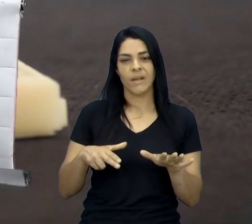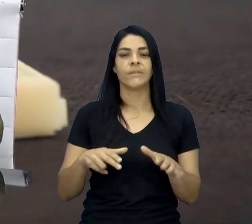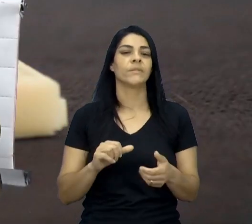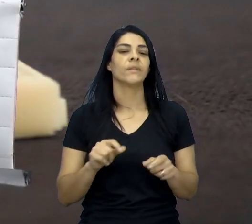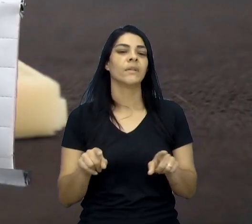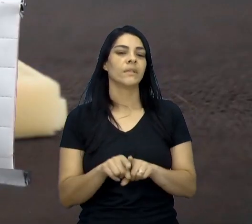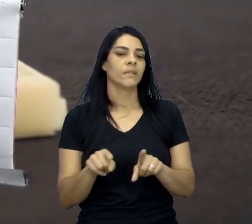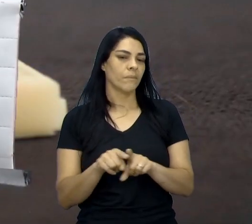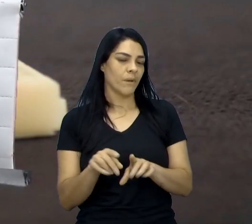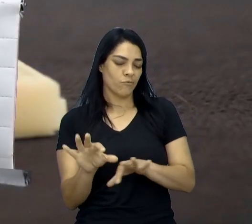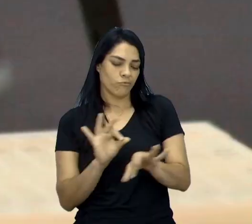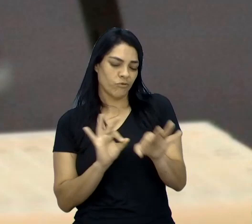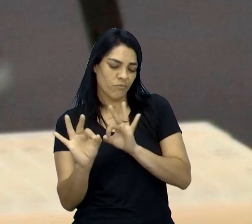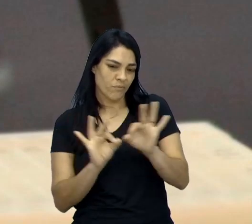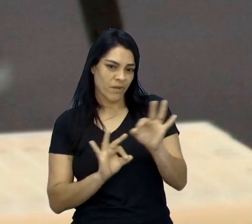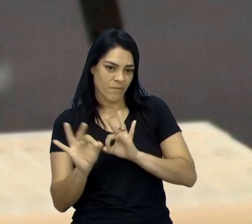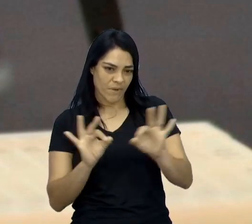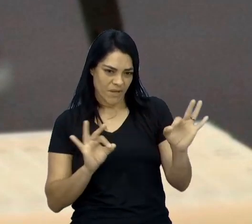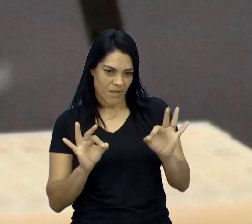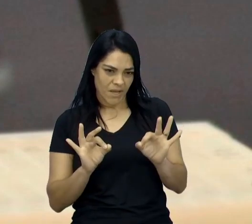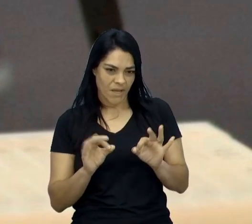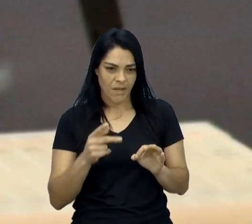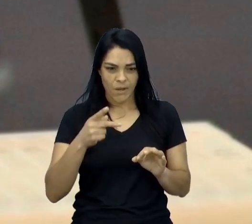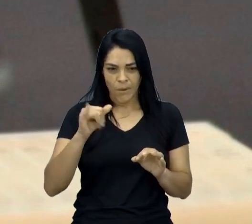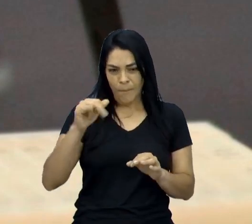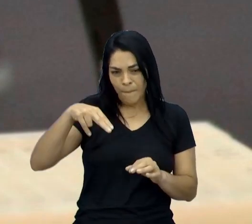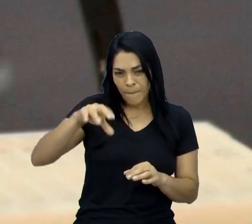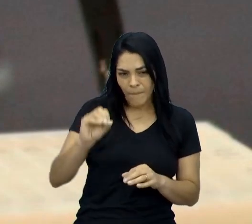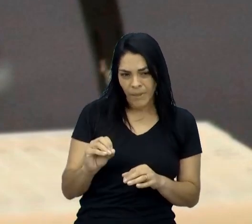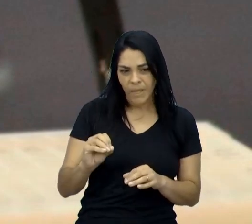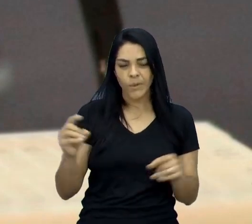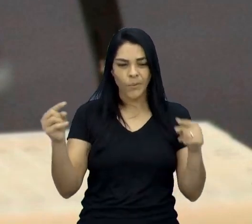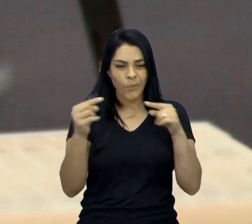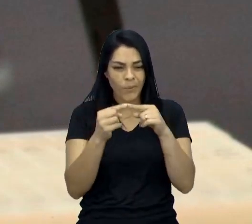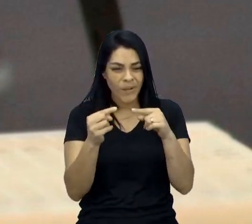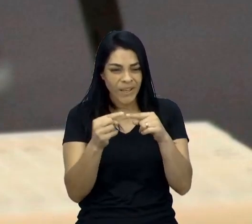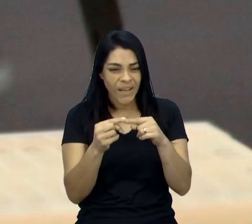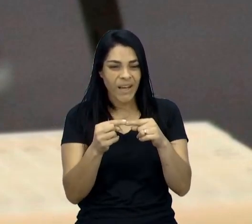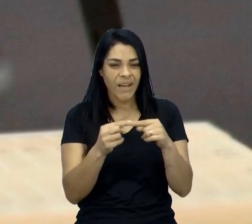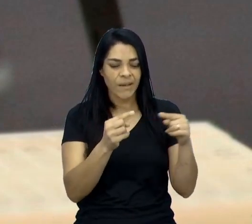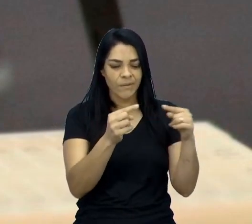também. Os pinos aqui você pode ligar em